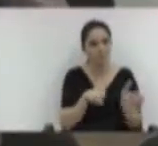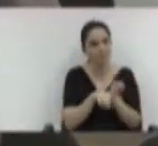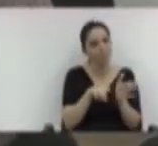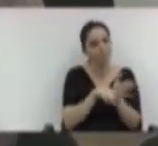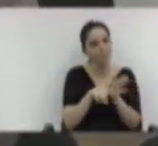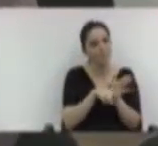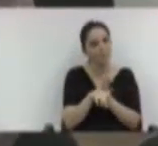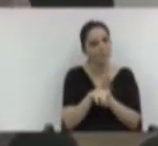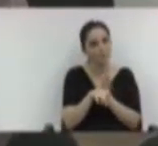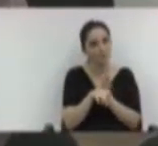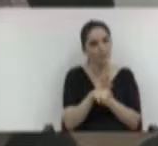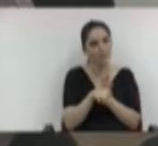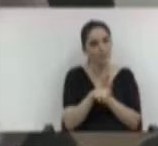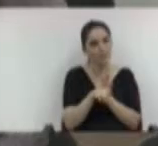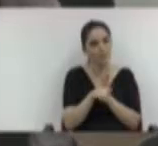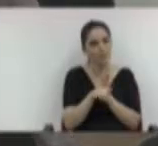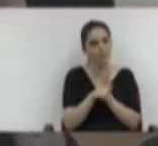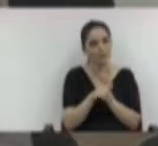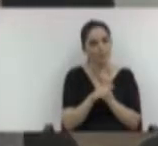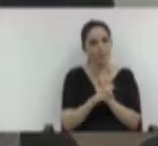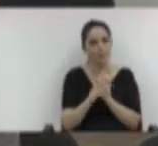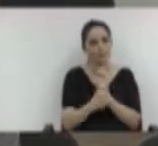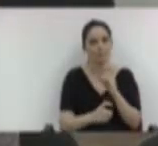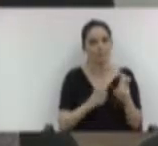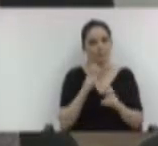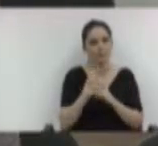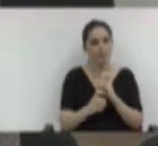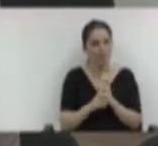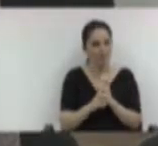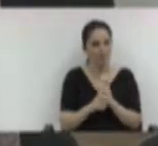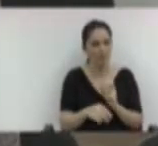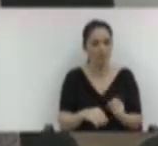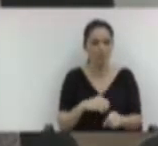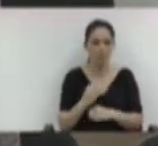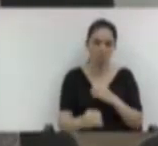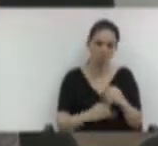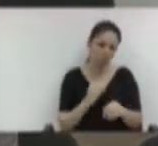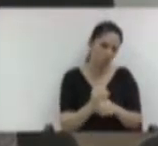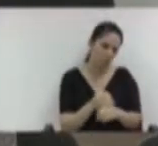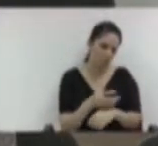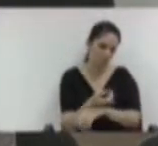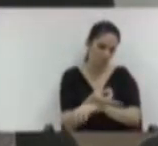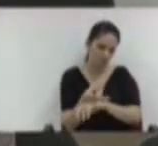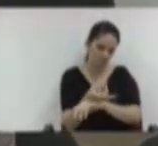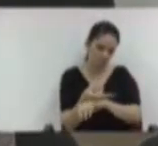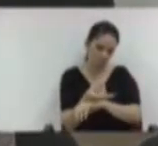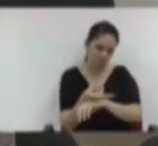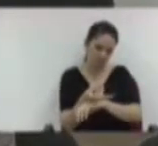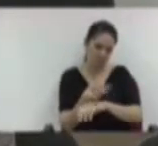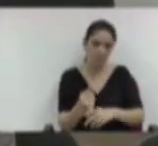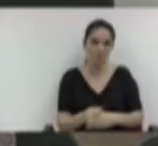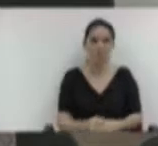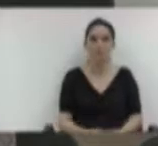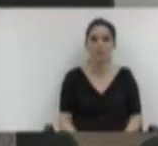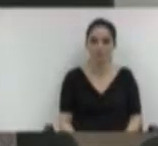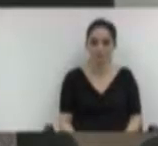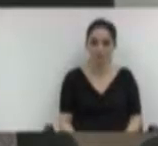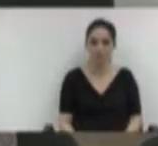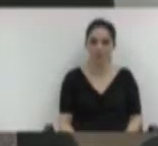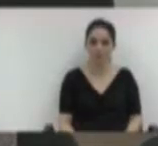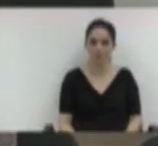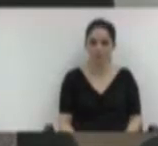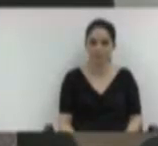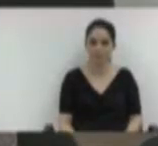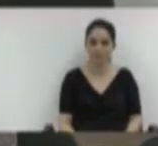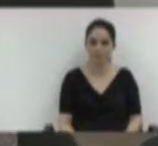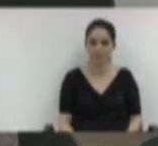social, presentemente, que ela se torna muito úmida quando não chove